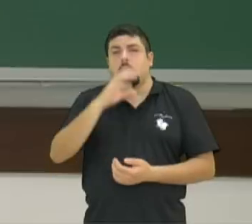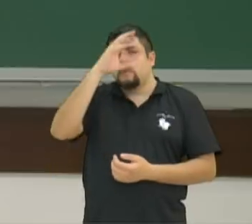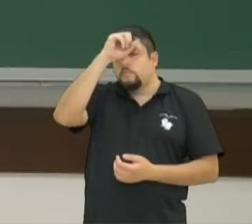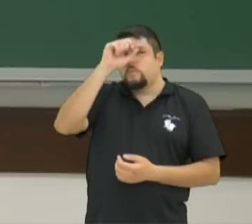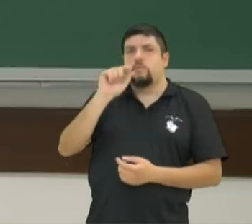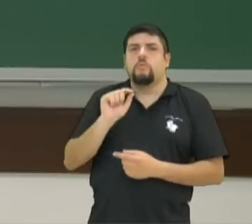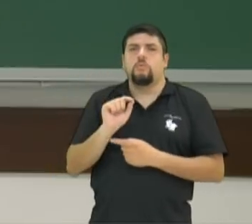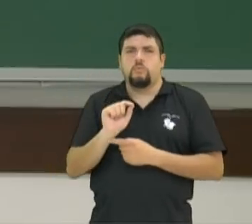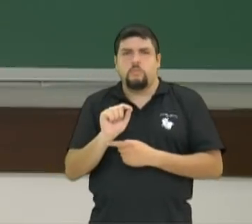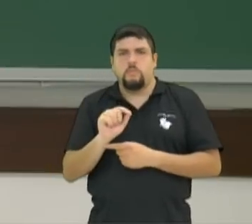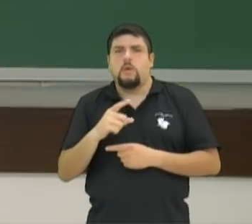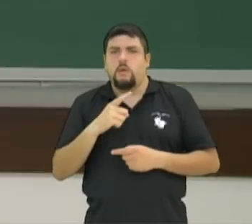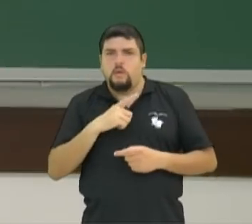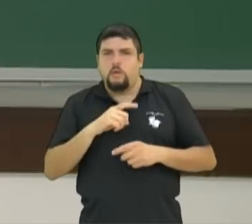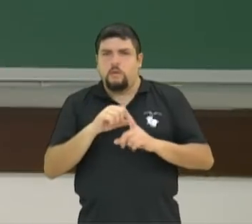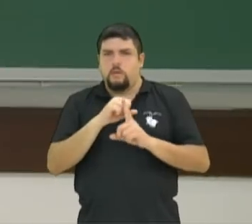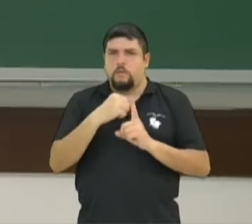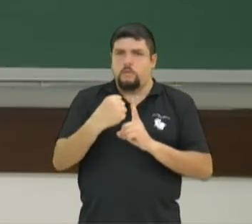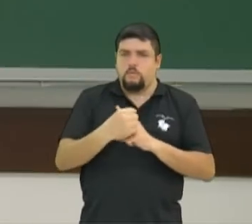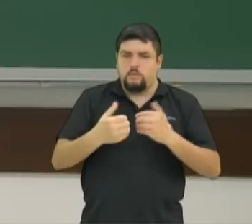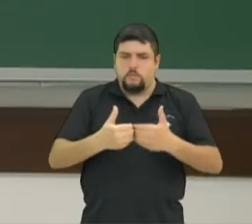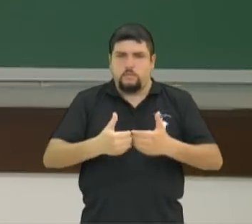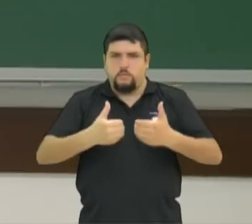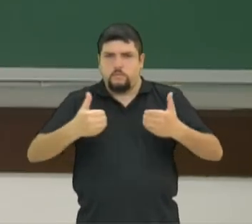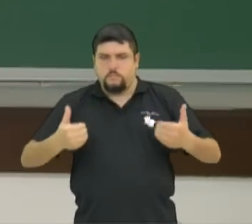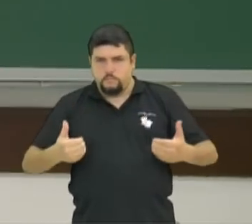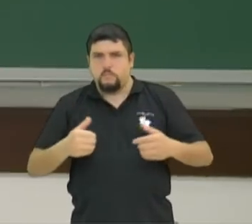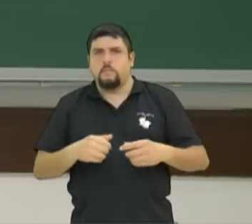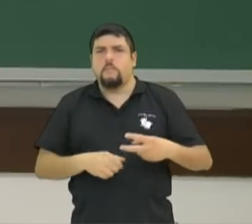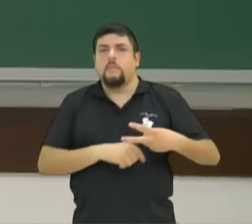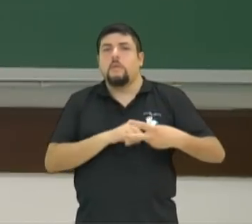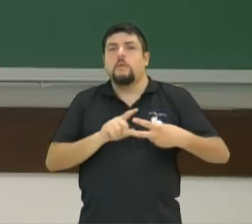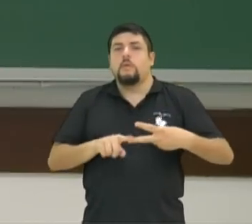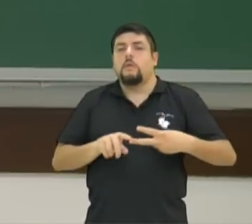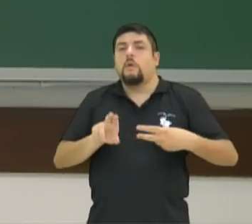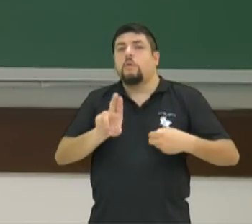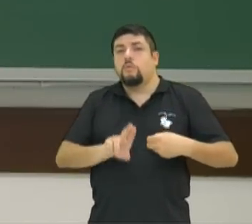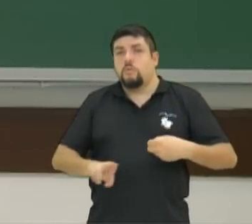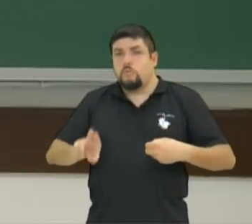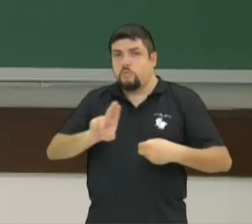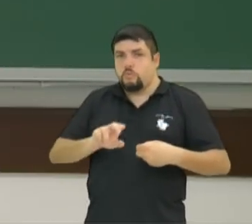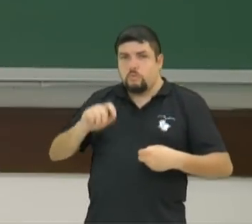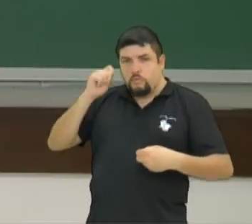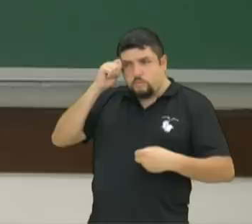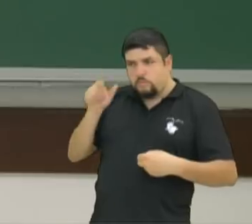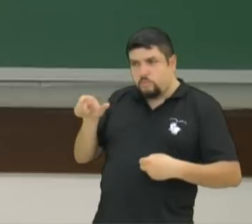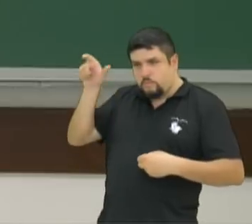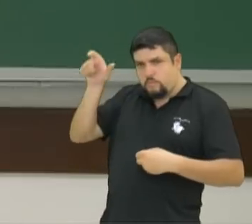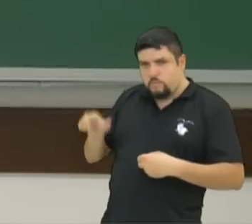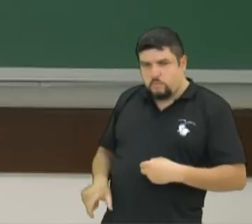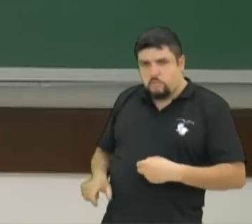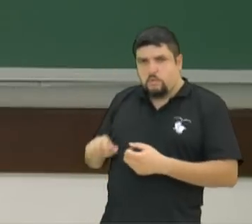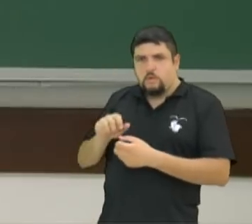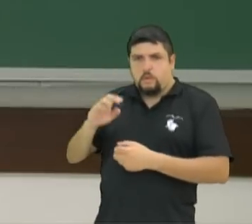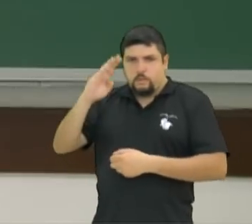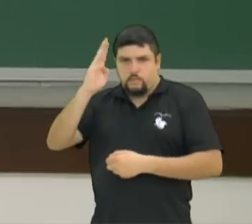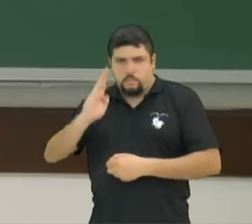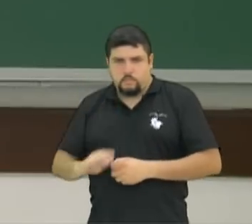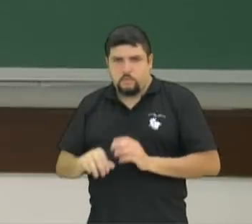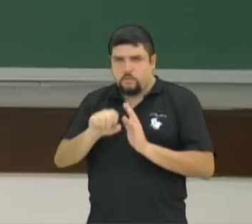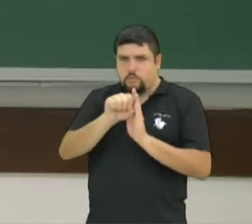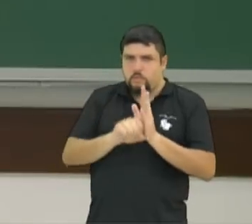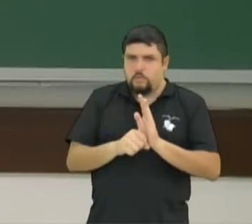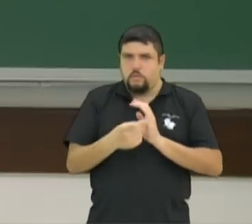uma separação dessa sociedade, a utilização da mão de obra de escravos de origem africana no Brasil a partir do século